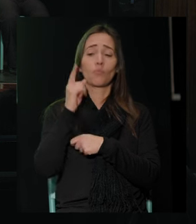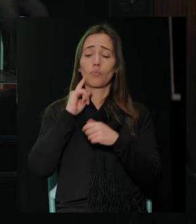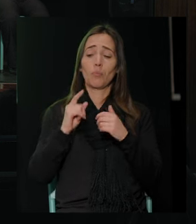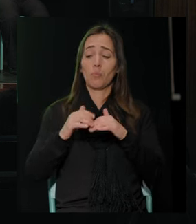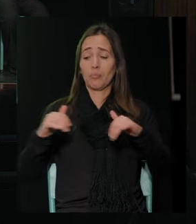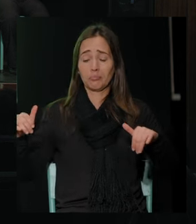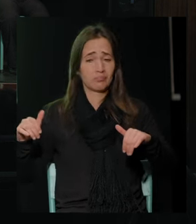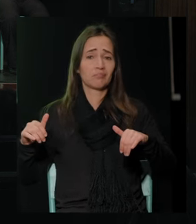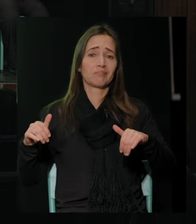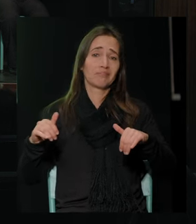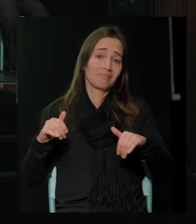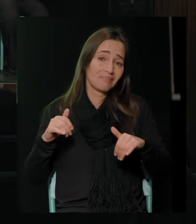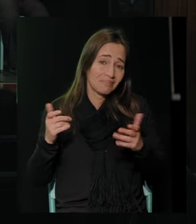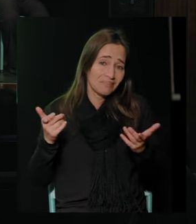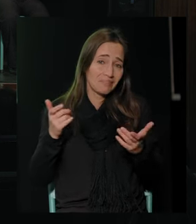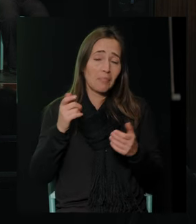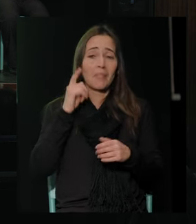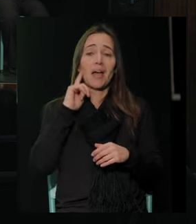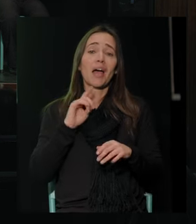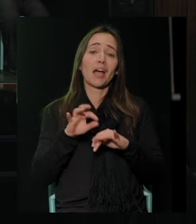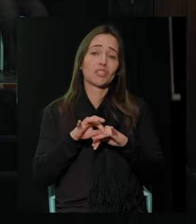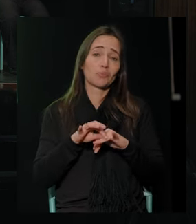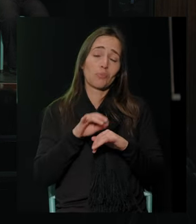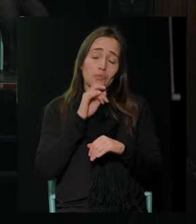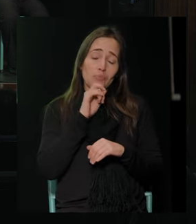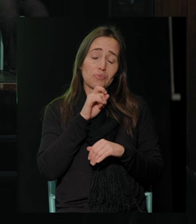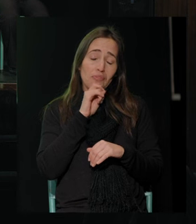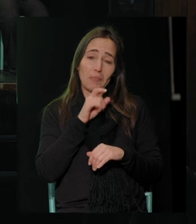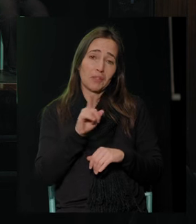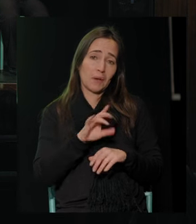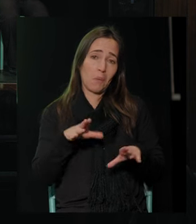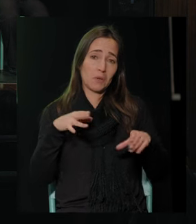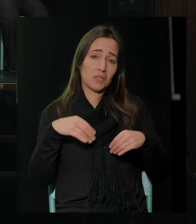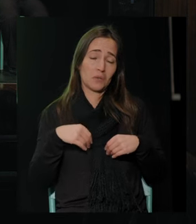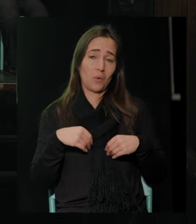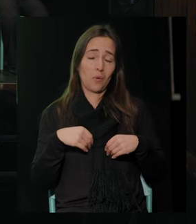mulher, porque a mulher provavelmente não pactou muito